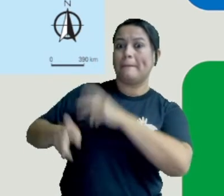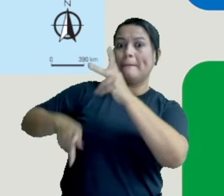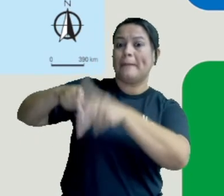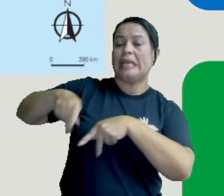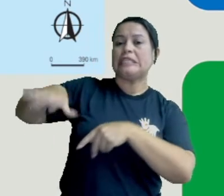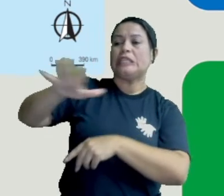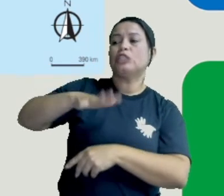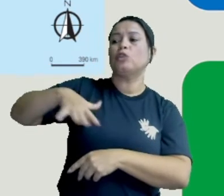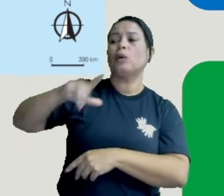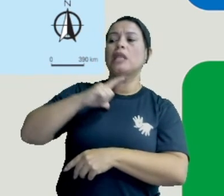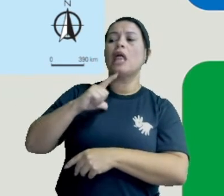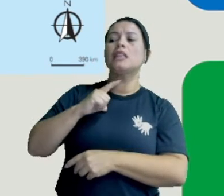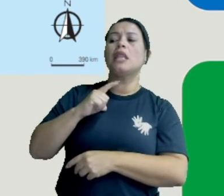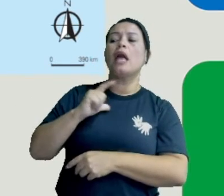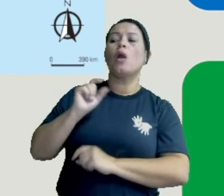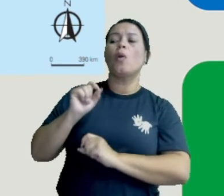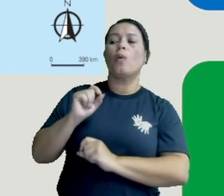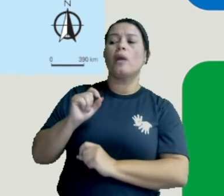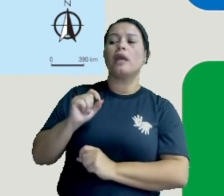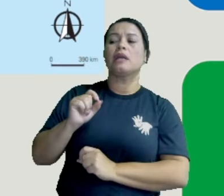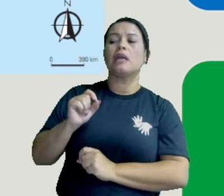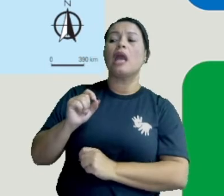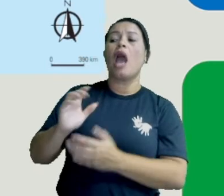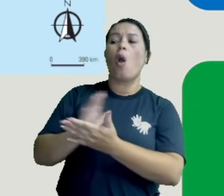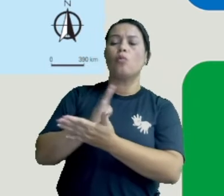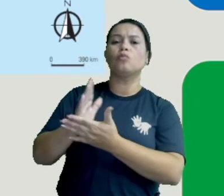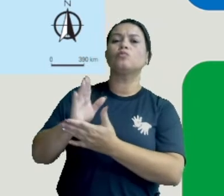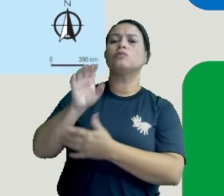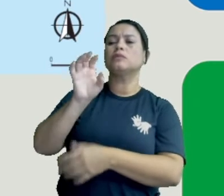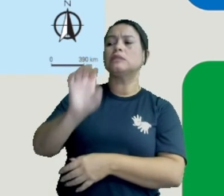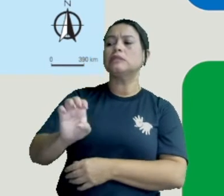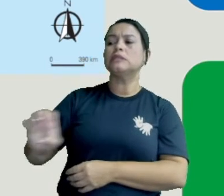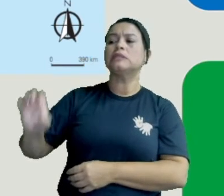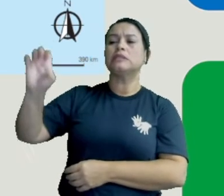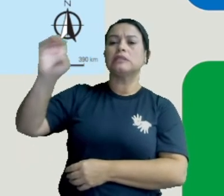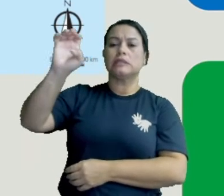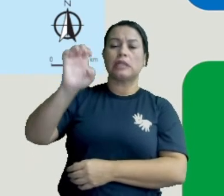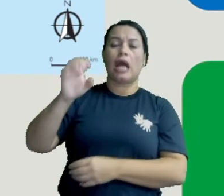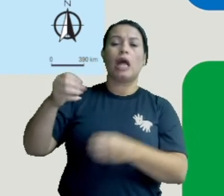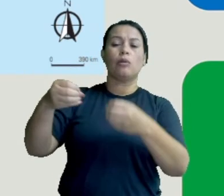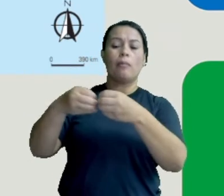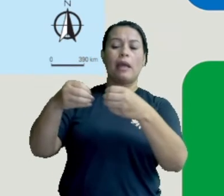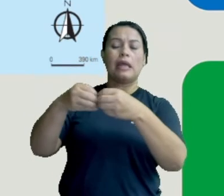uma tendência grande de estados com a população maior aqui no litoral, na parte